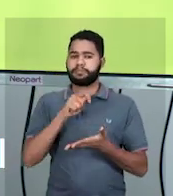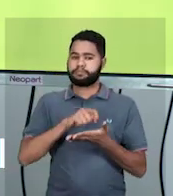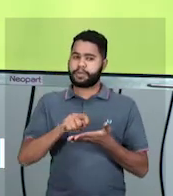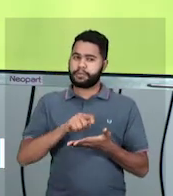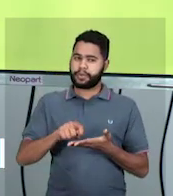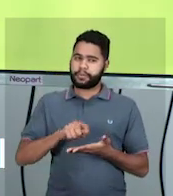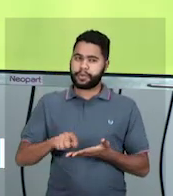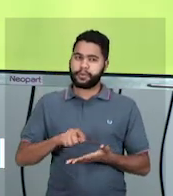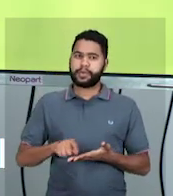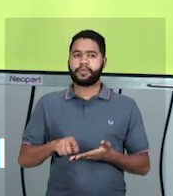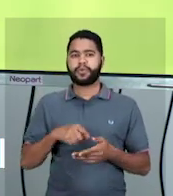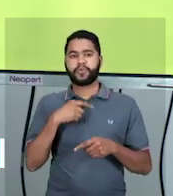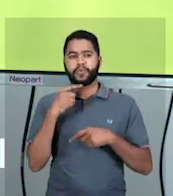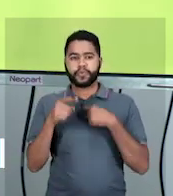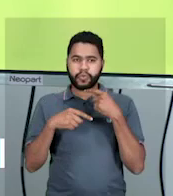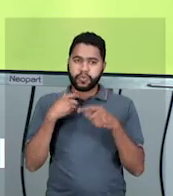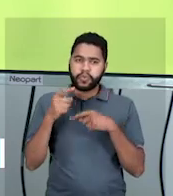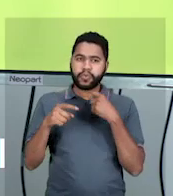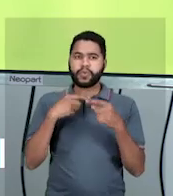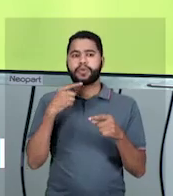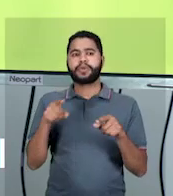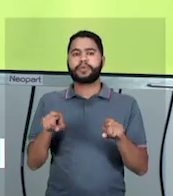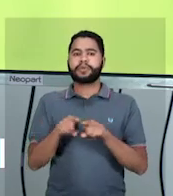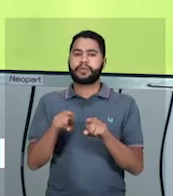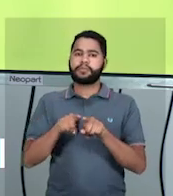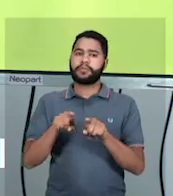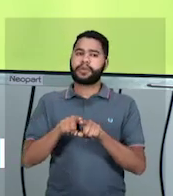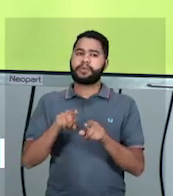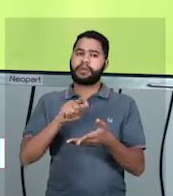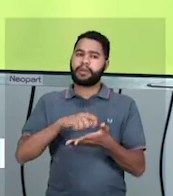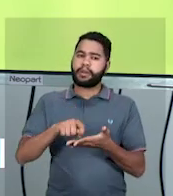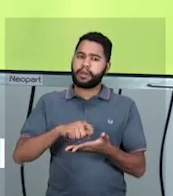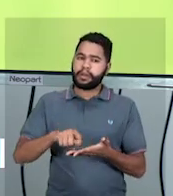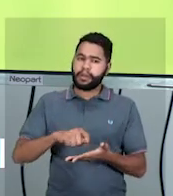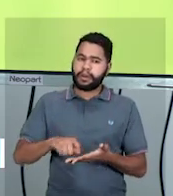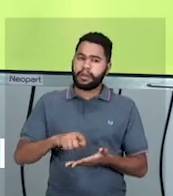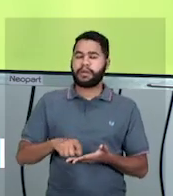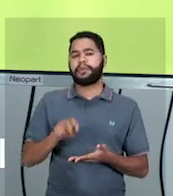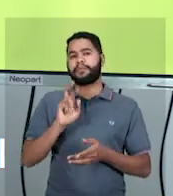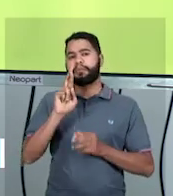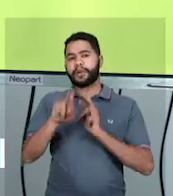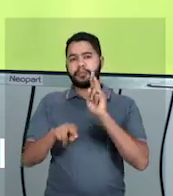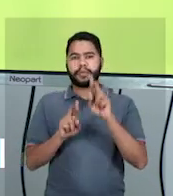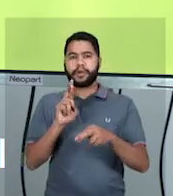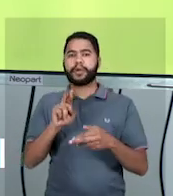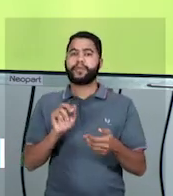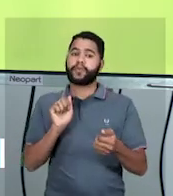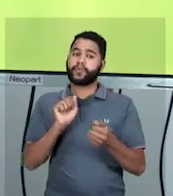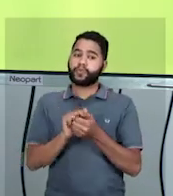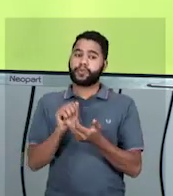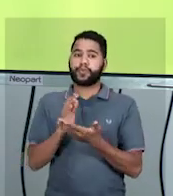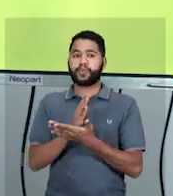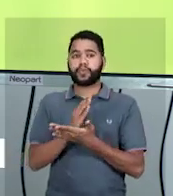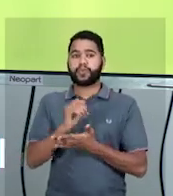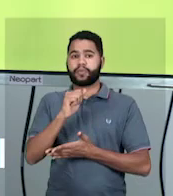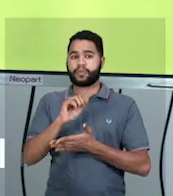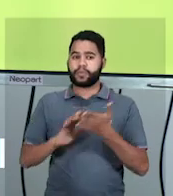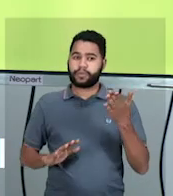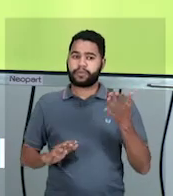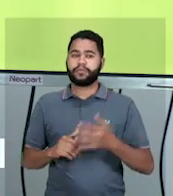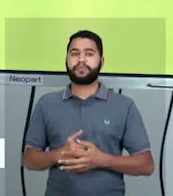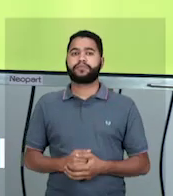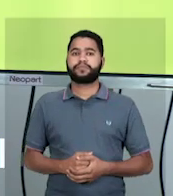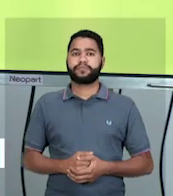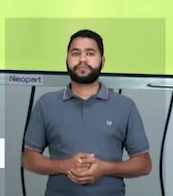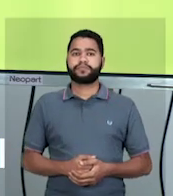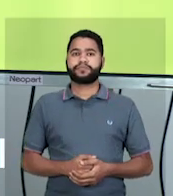anotar as suas dúvidas vai fazer as suas anotações responder juntamente comigo que algumas atividades